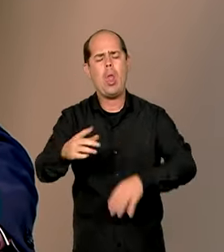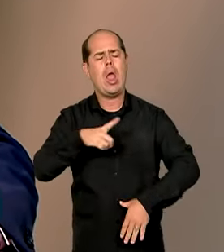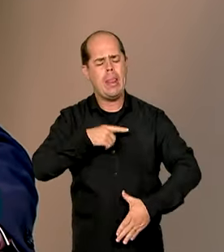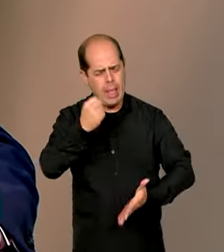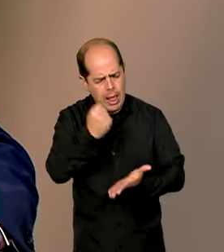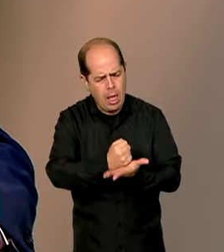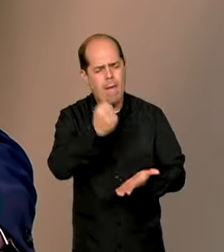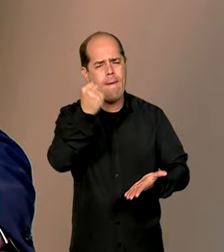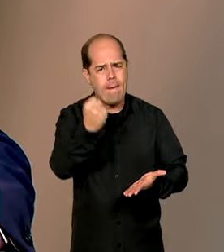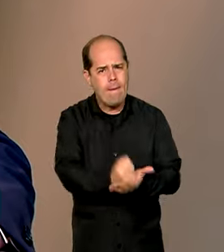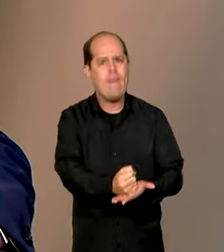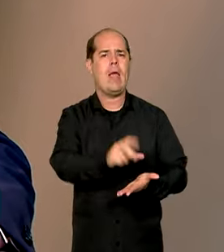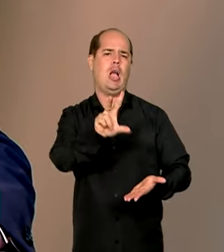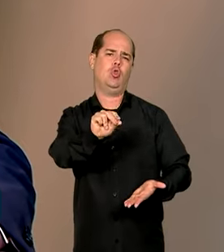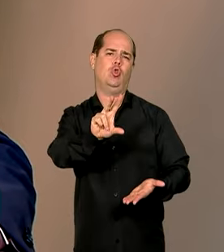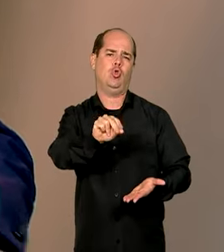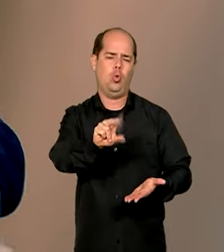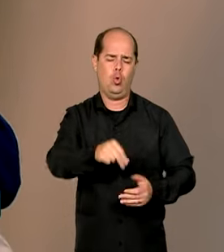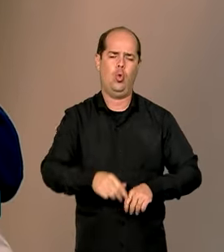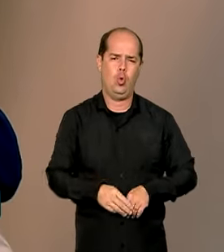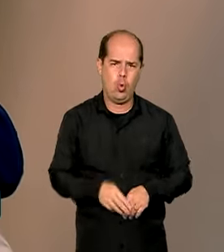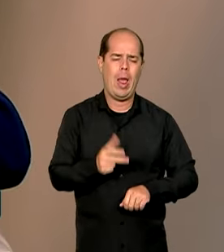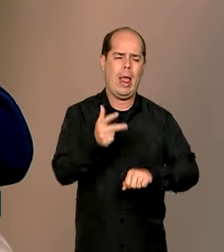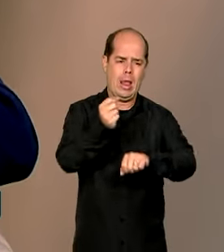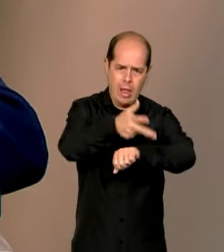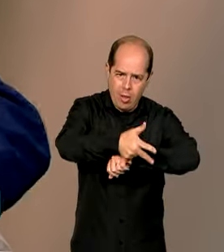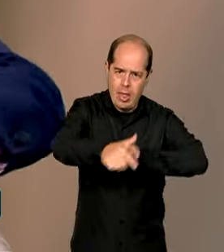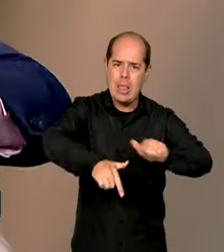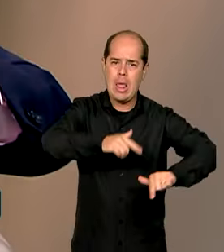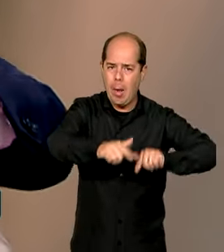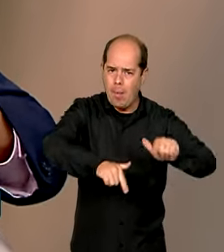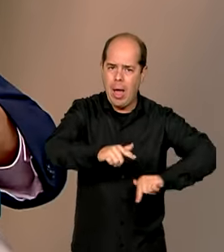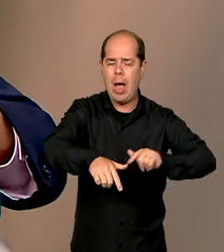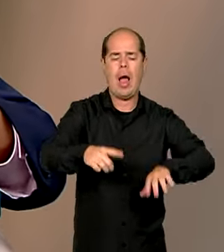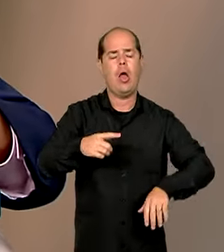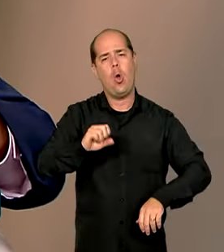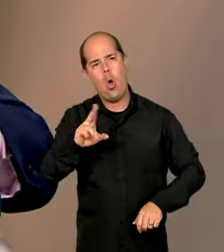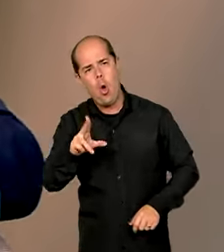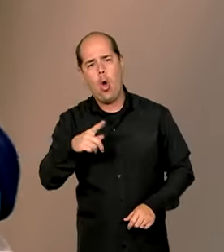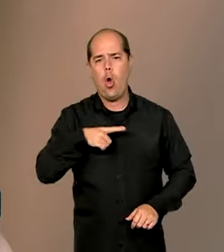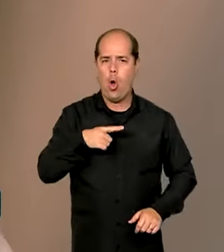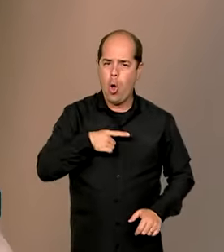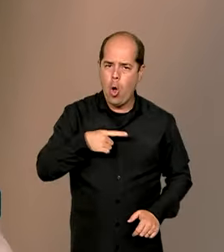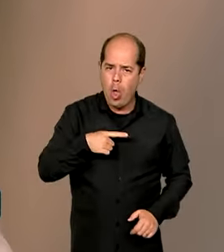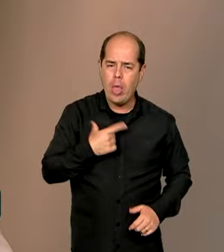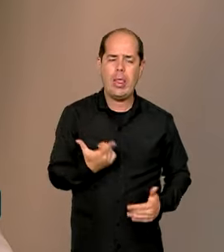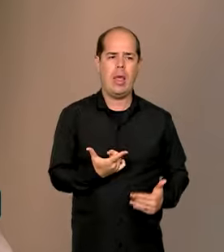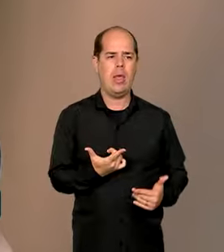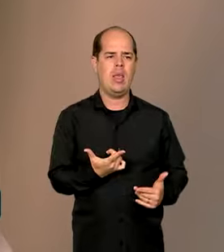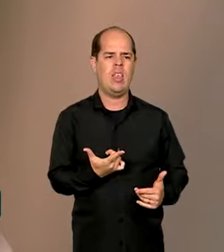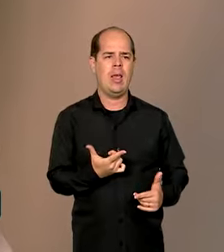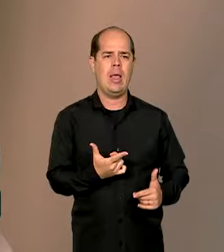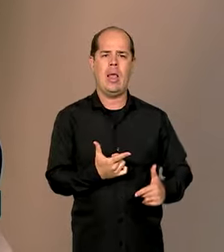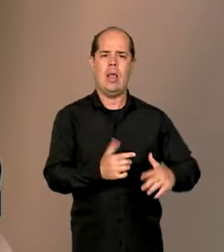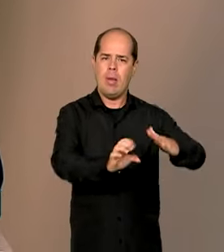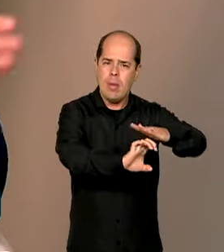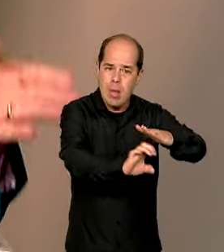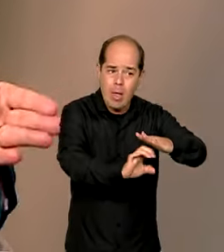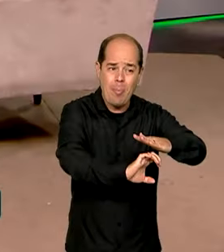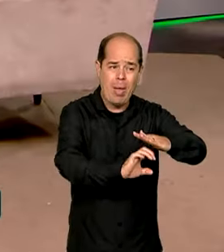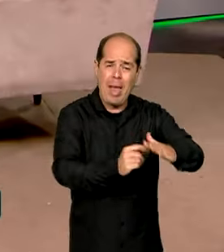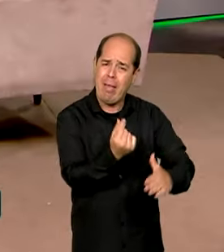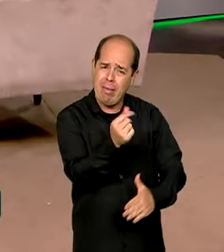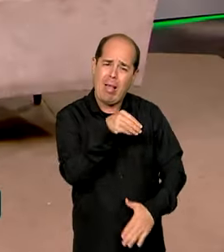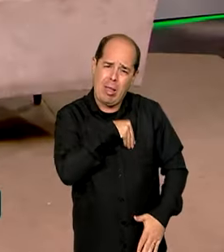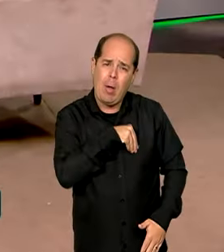negócio regularizado. Por quê? Porque o presidente Lula quer é que as pessoas cresçam. Sim. E o crescimento, vamos dizer, sólido é